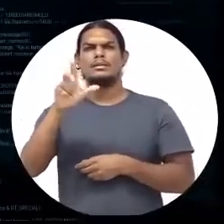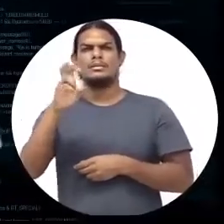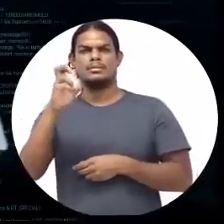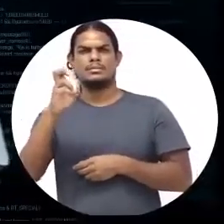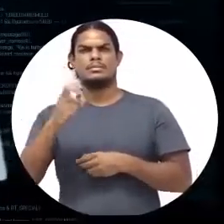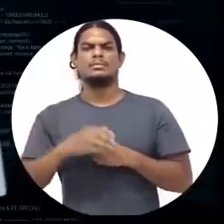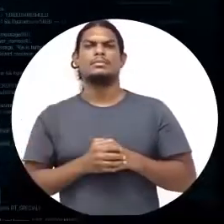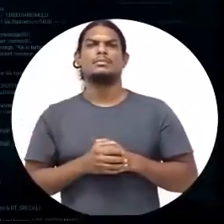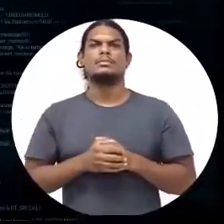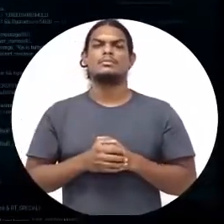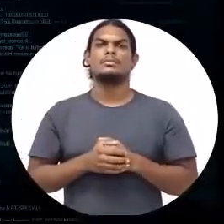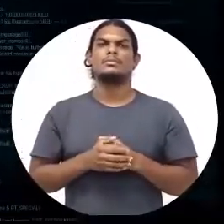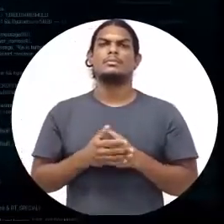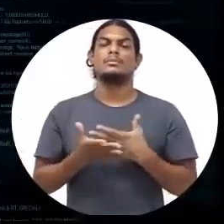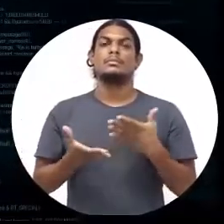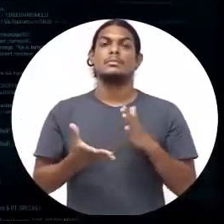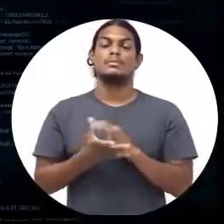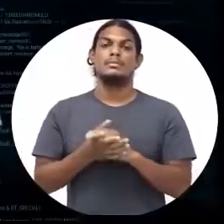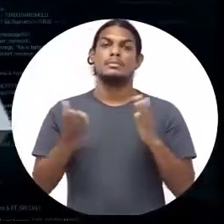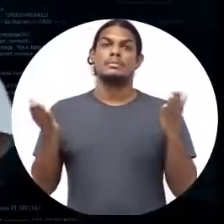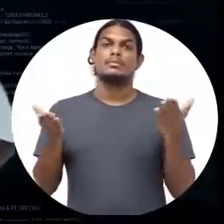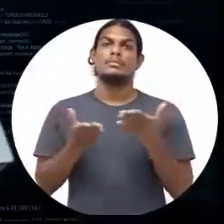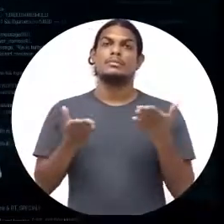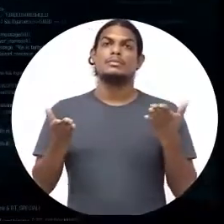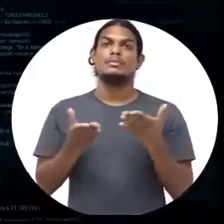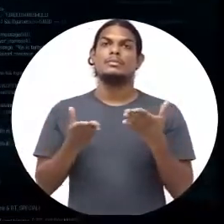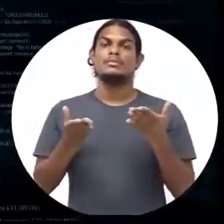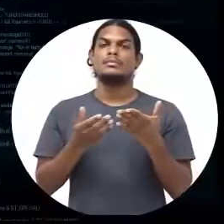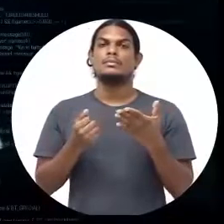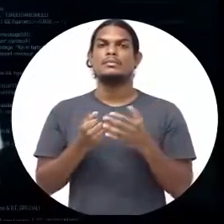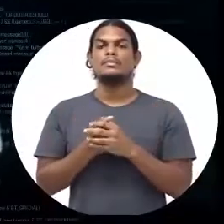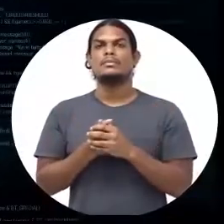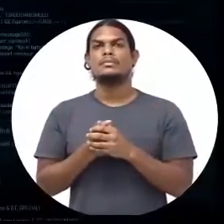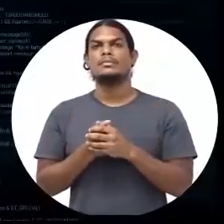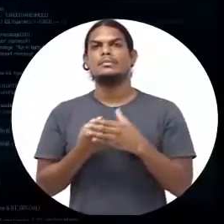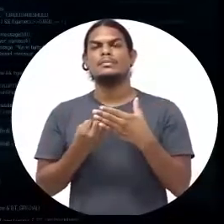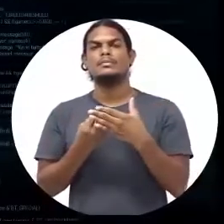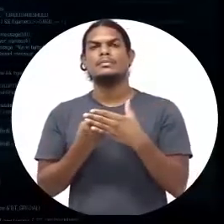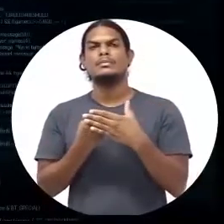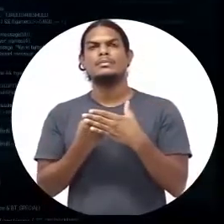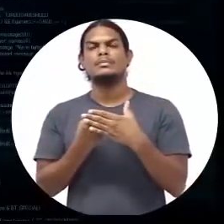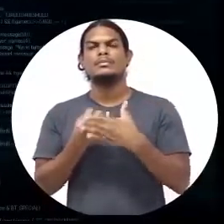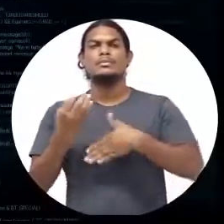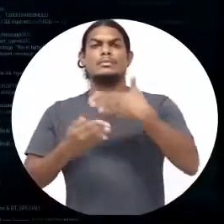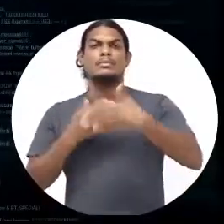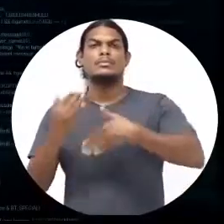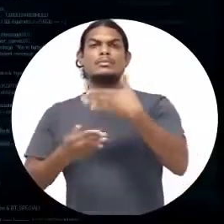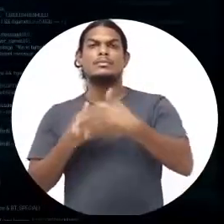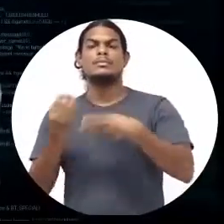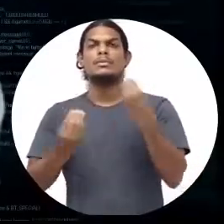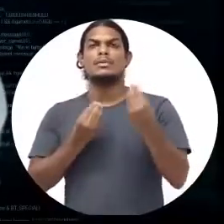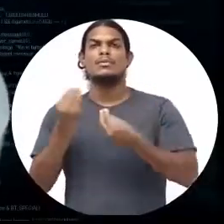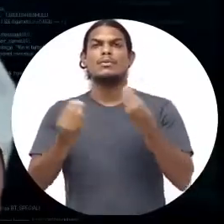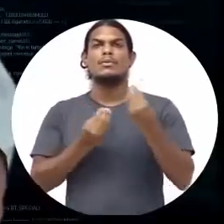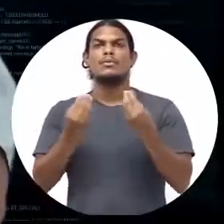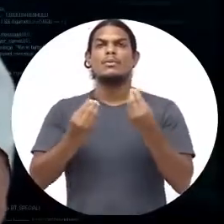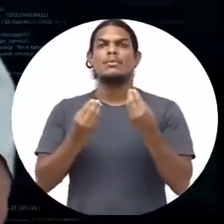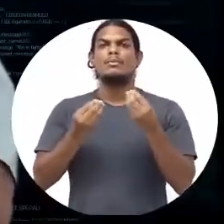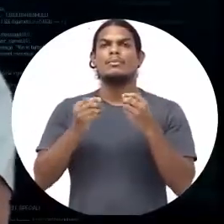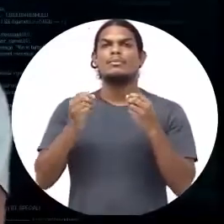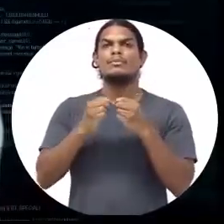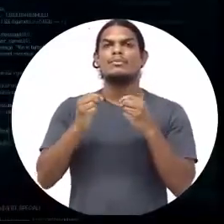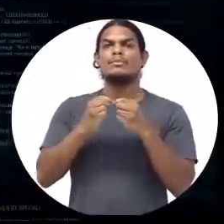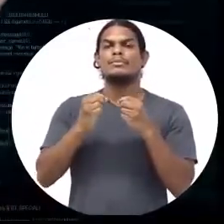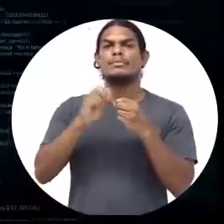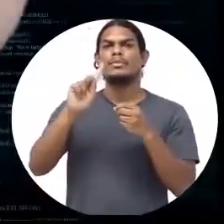Bom, agora a gente vai descobrir os meandros do HTML. A gente vai saber como é o que são cada